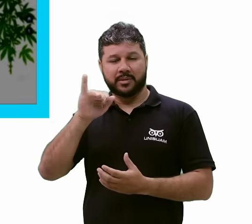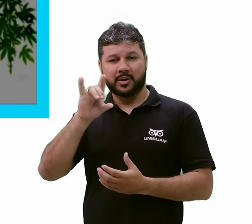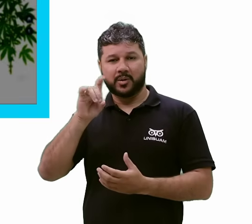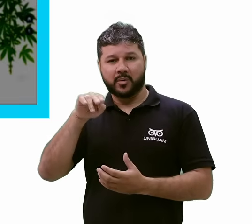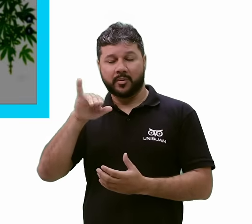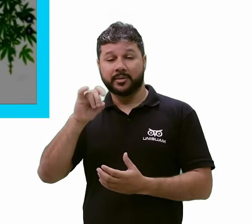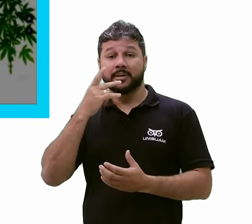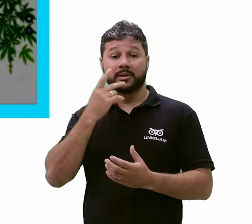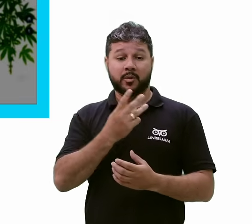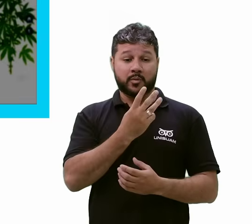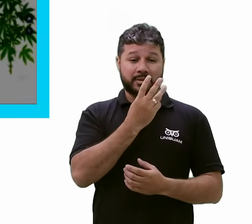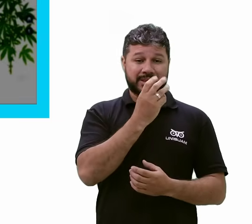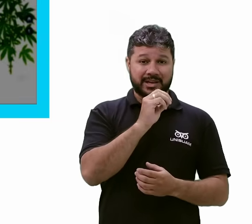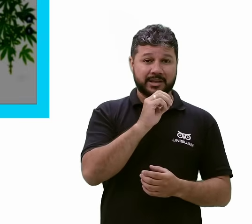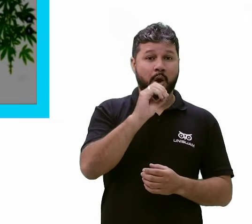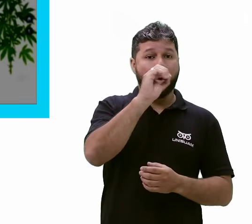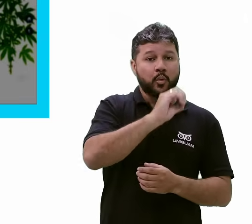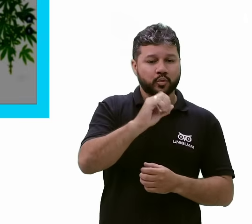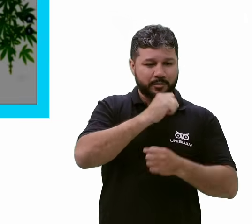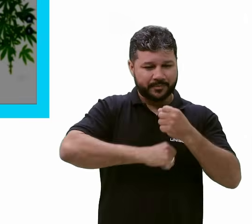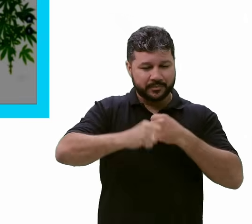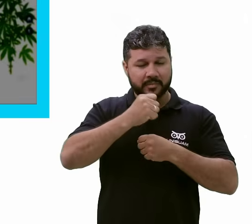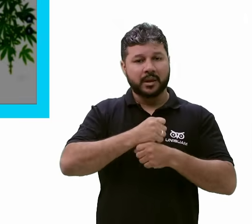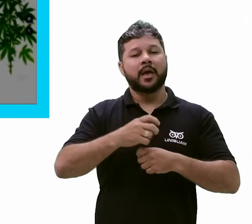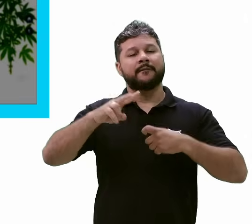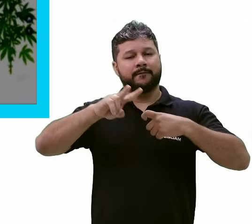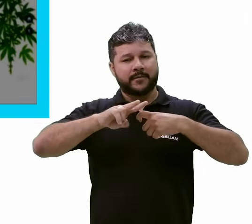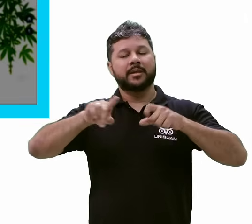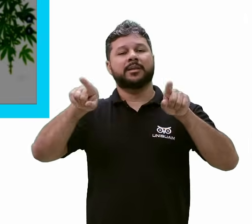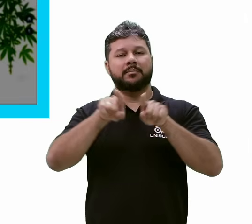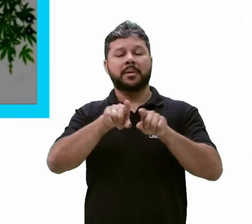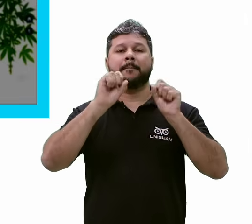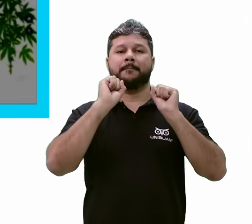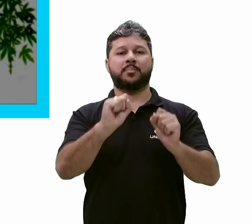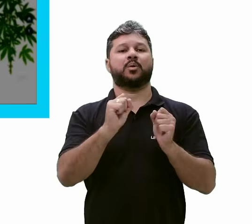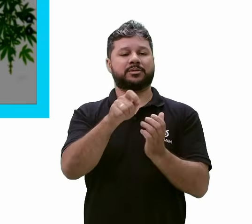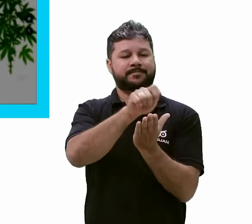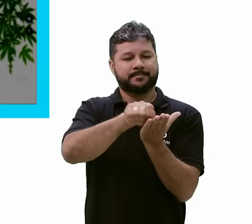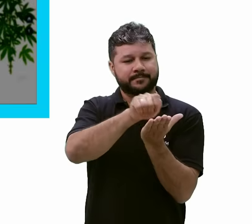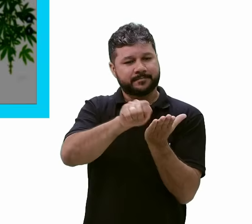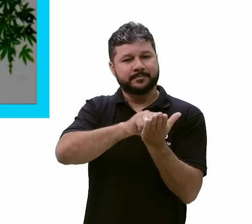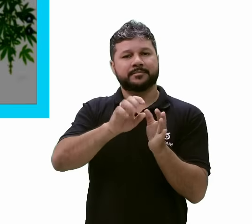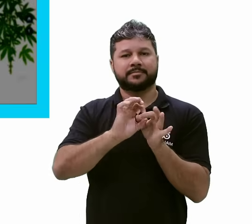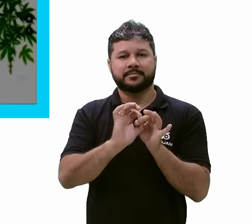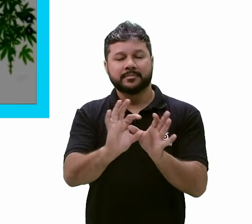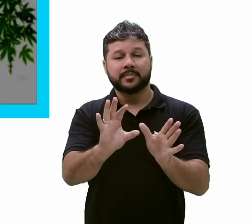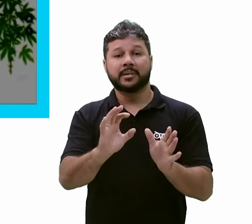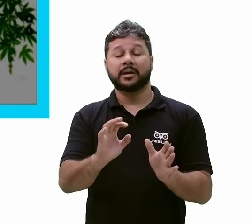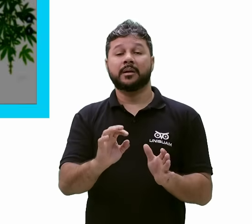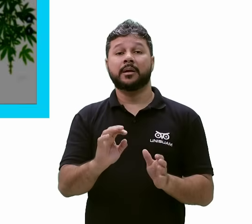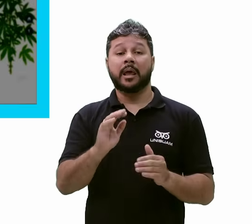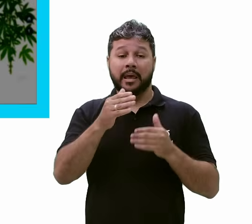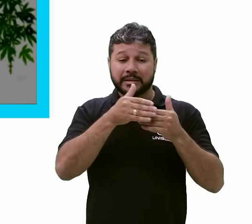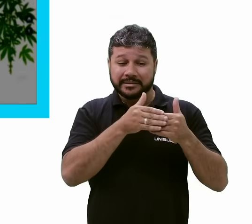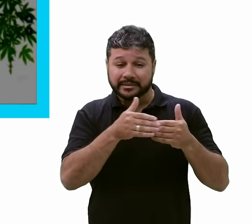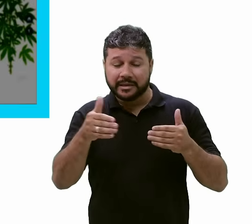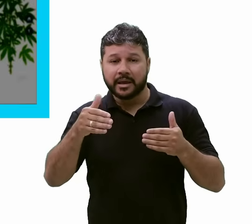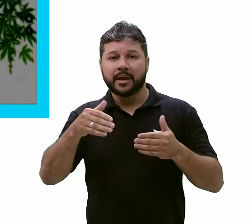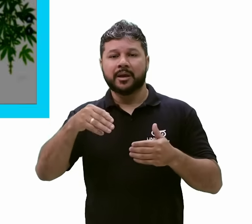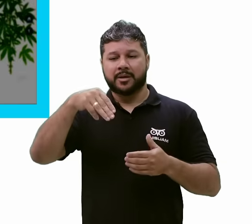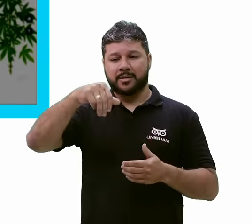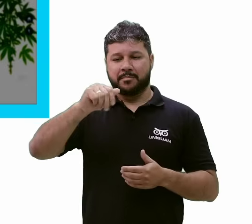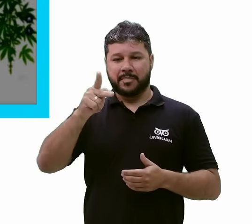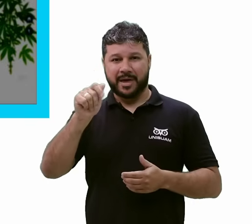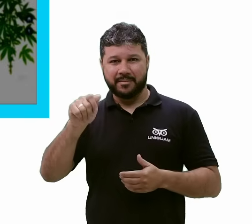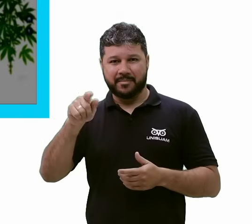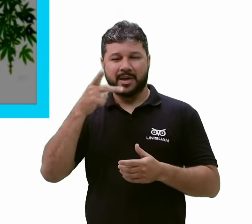tá? Então, a partir de 30 de outubro, médicos veterinários podem prescrever. E aí, a partir disso,